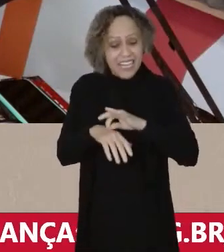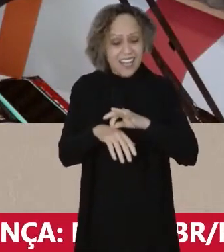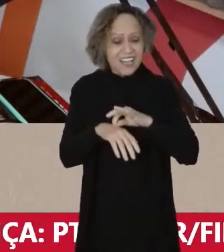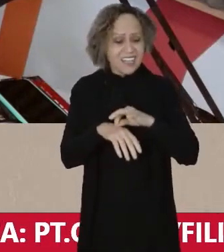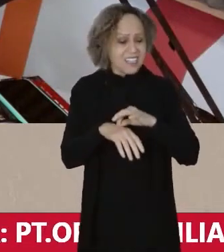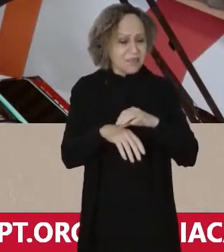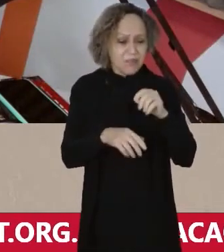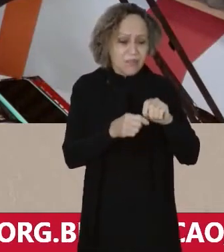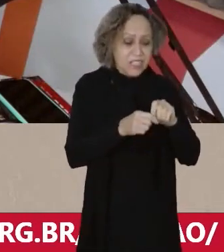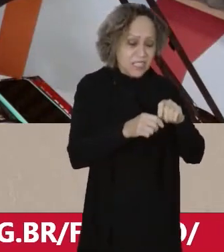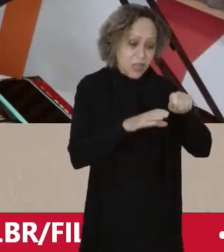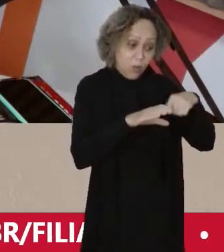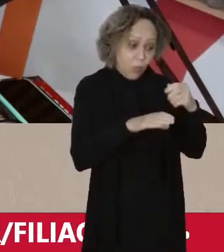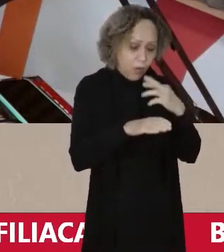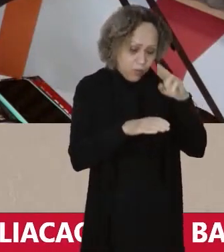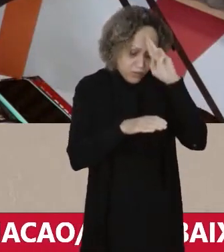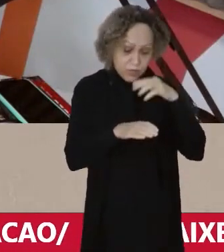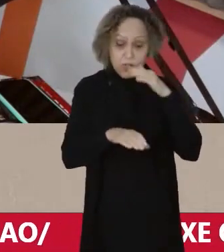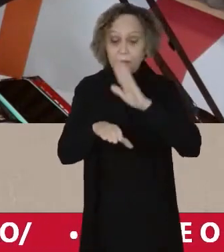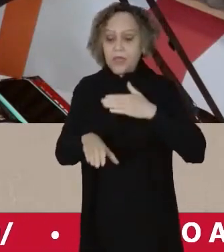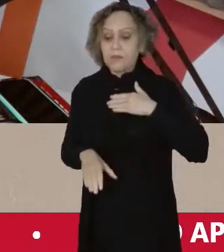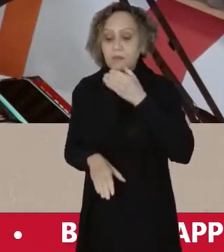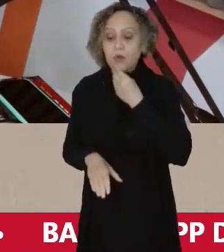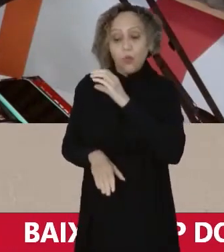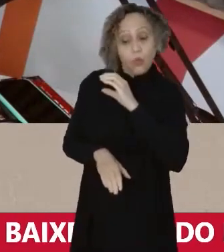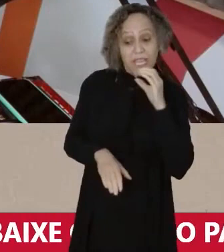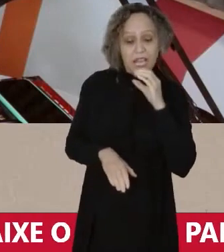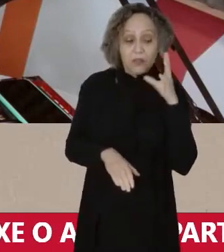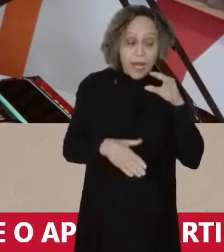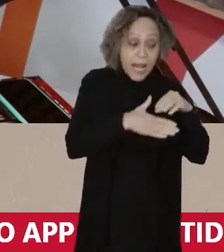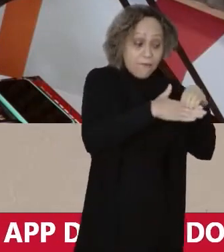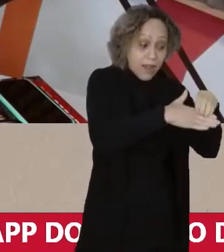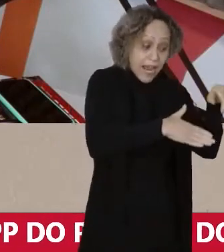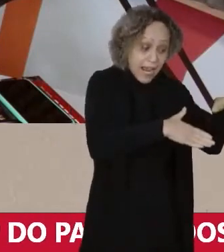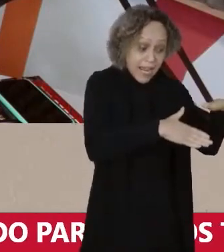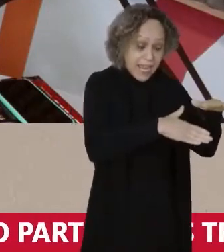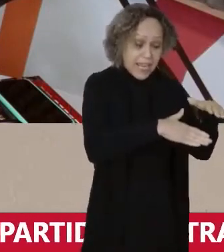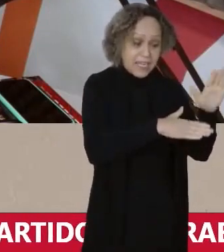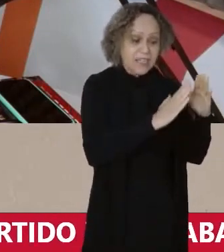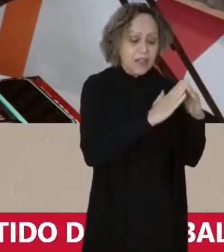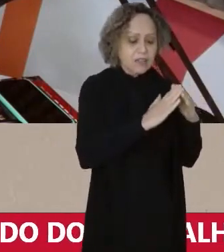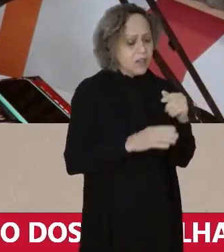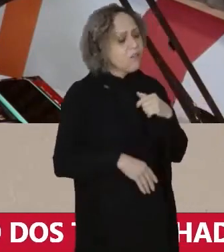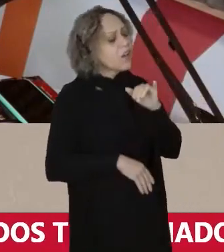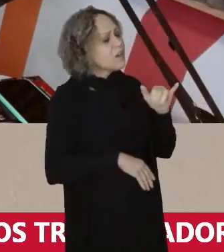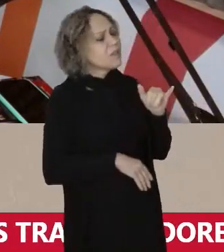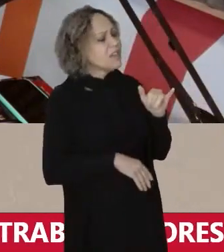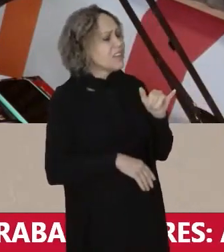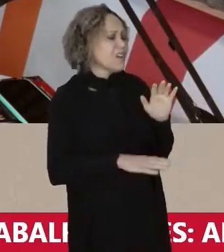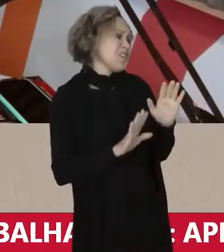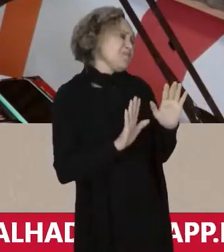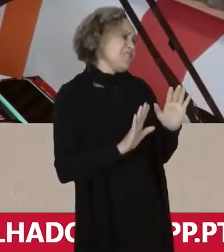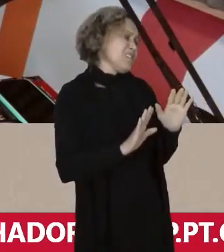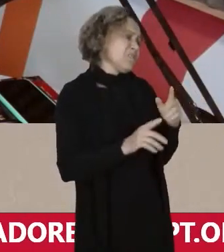Uber, para levar em casa. Eu só disse para ela, não repare o que o outro está ganhando. Sabe por causa de